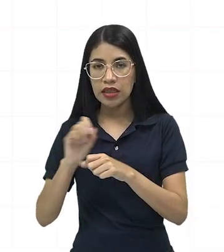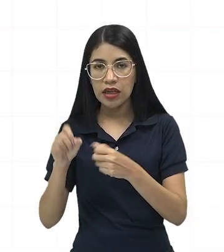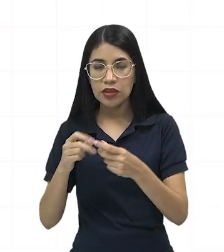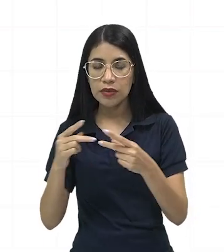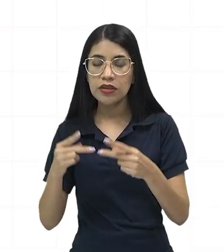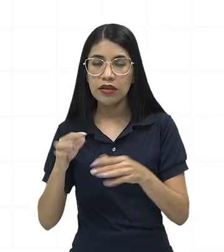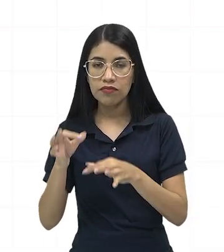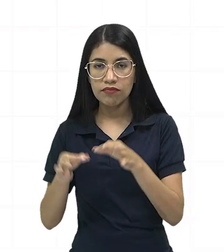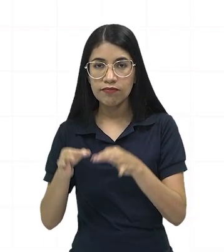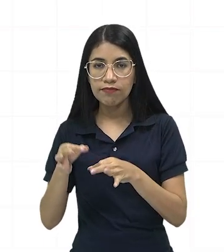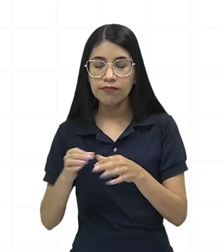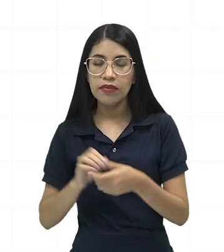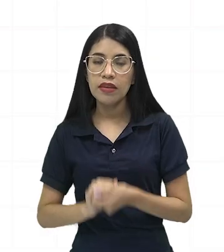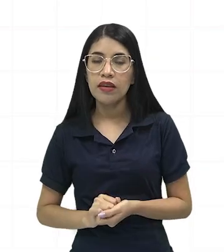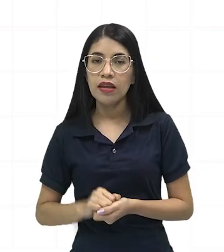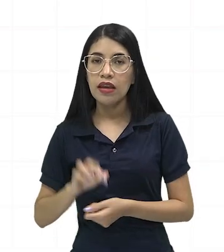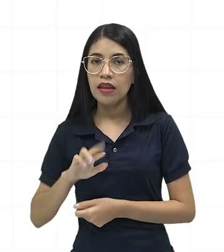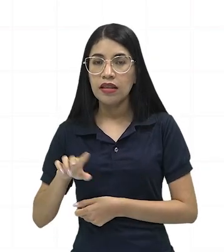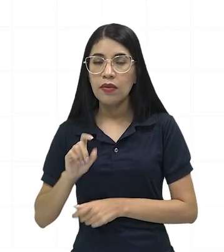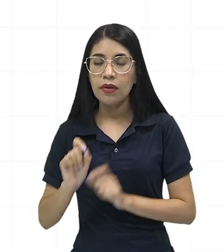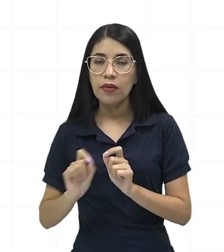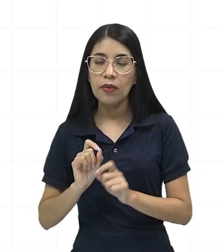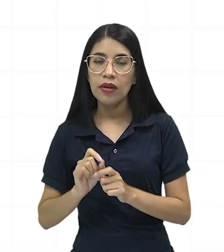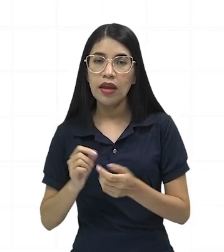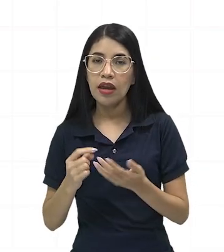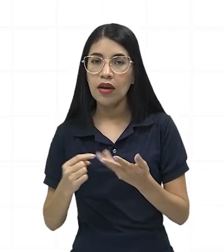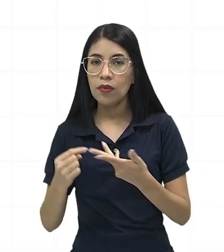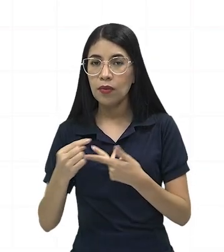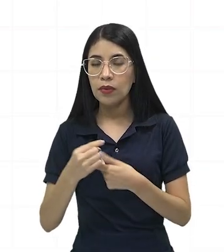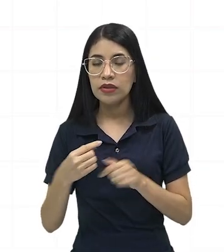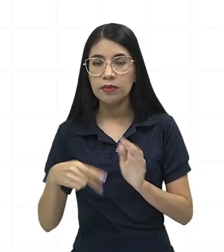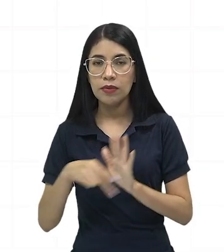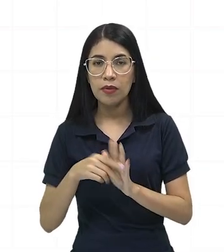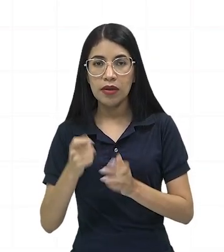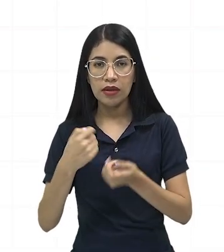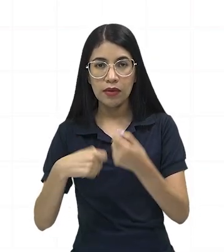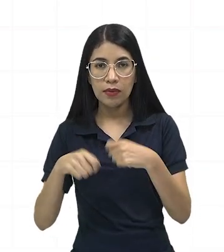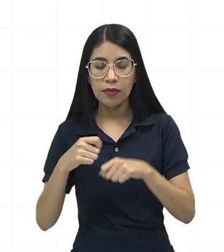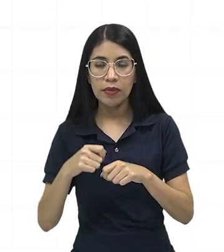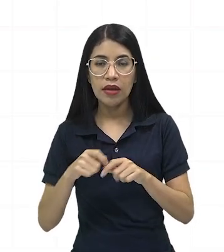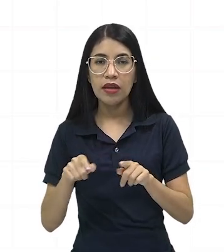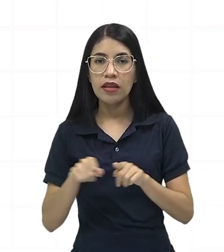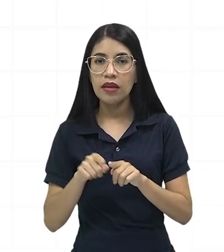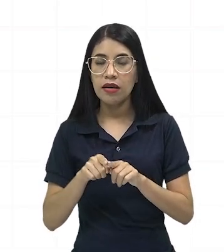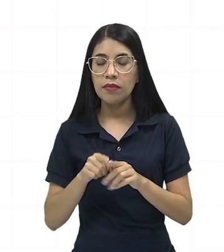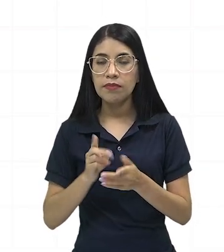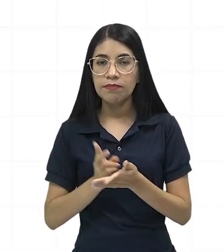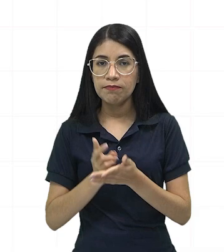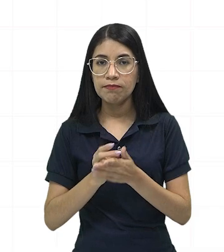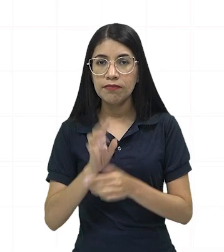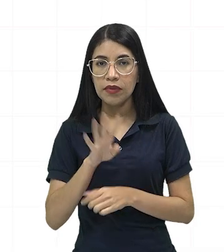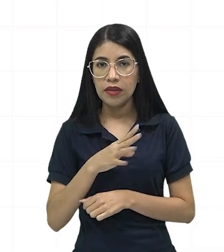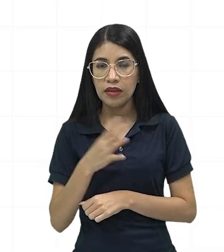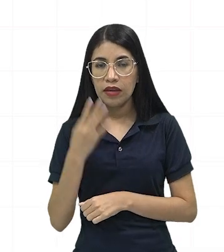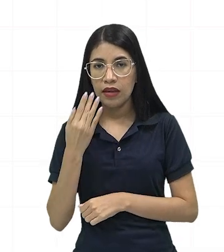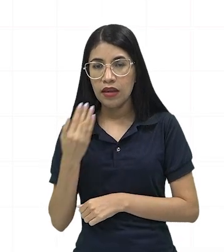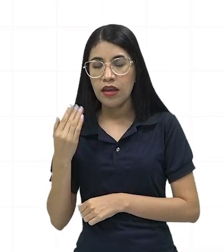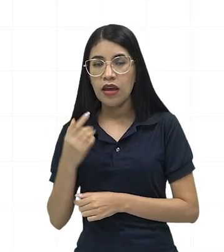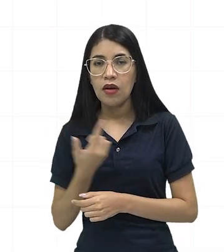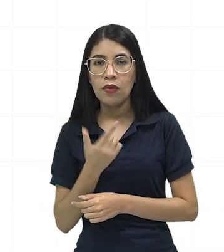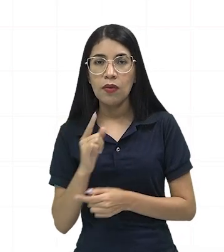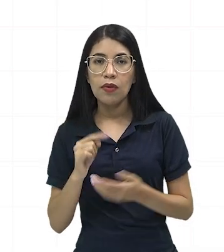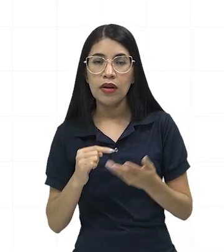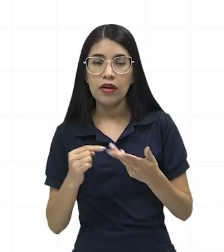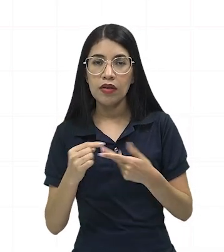justiça, tá? E não de fatores econômicos. Dando continuidade, o próximo